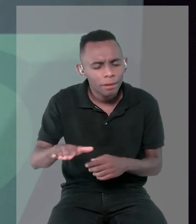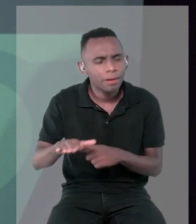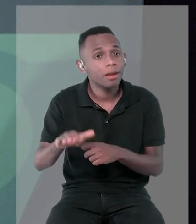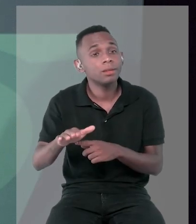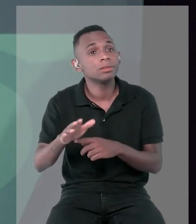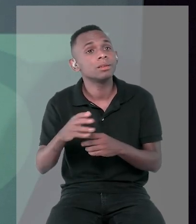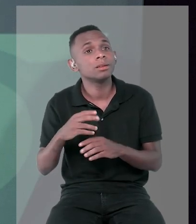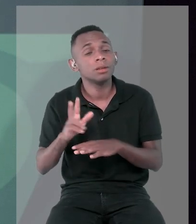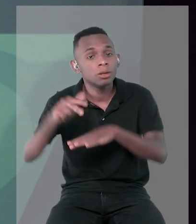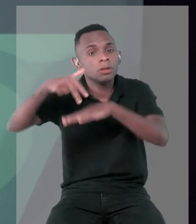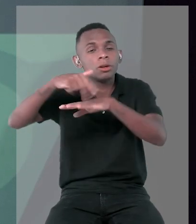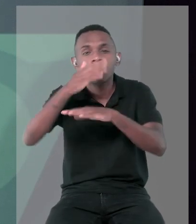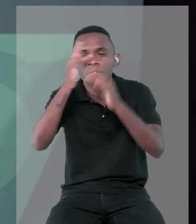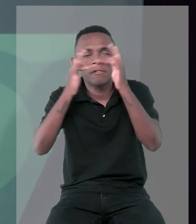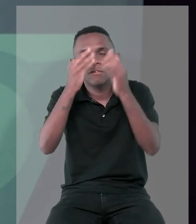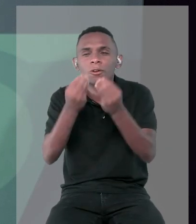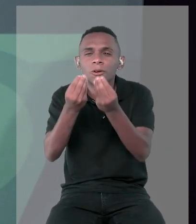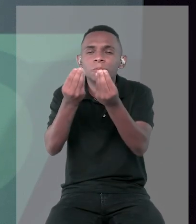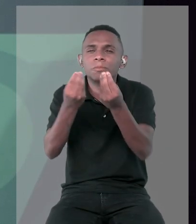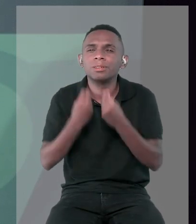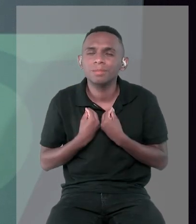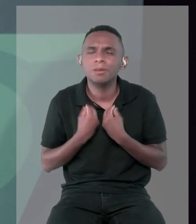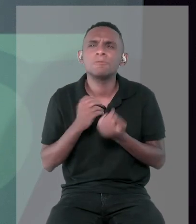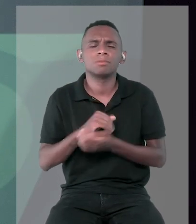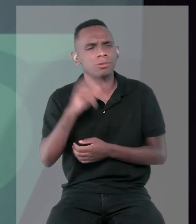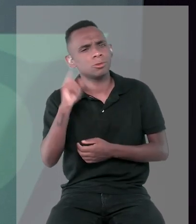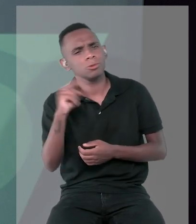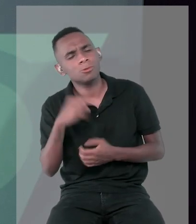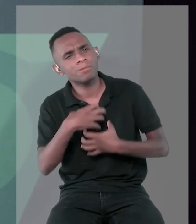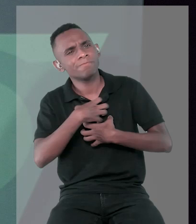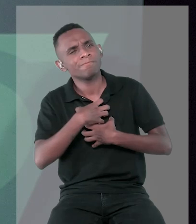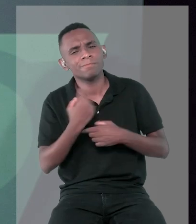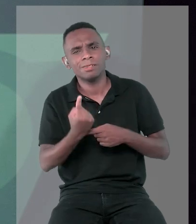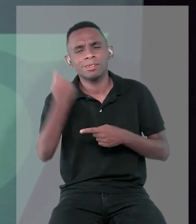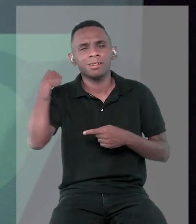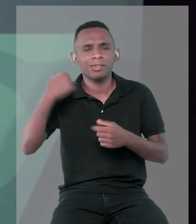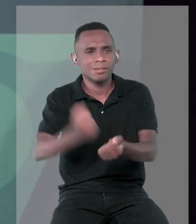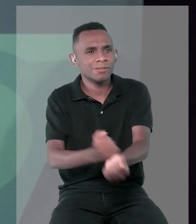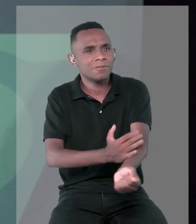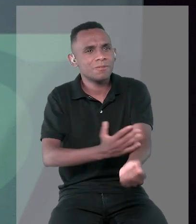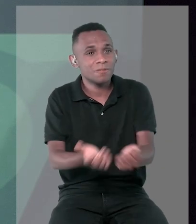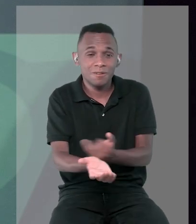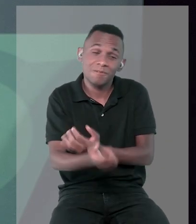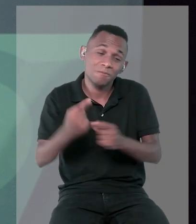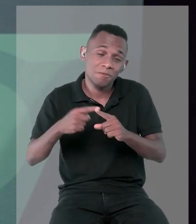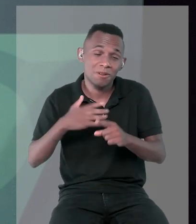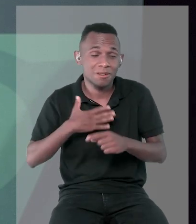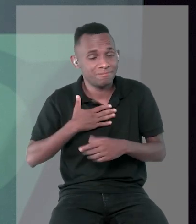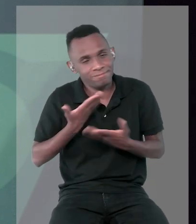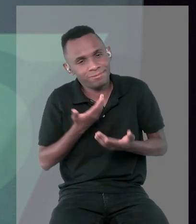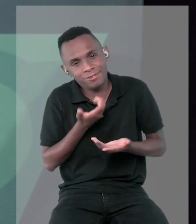pequenininho, foi no palco e me levou flores. Eu falei, nossa, eu nunca tinha tido isso antes. Fiquei toda emocionada como avó,